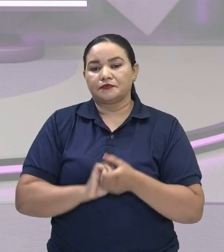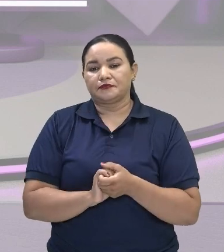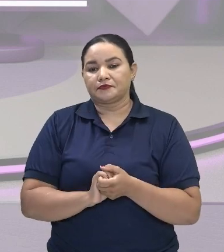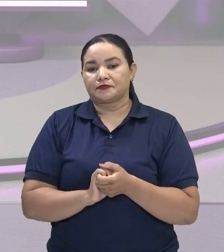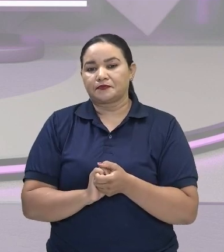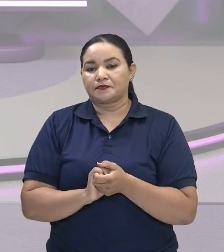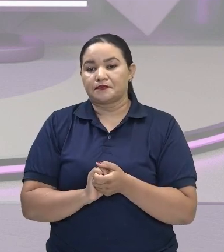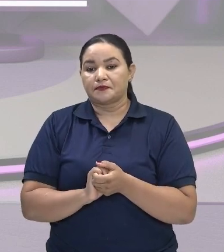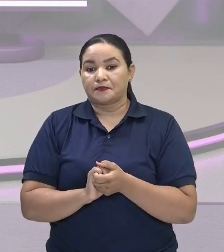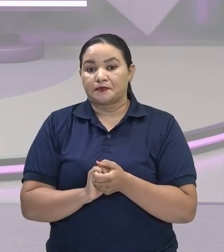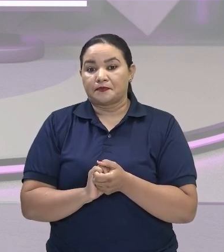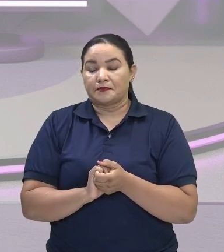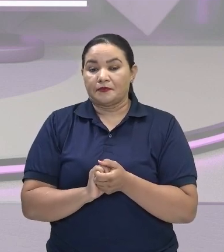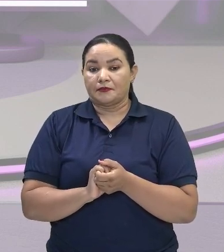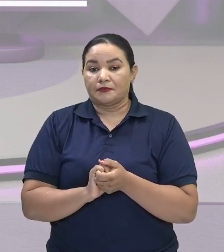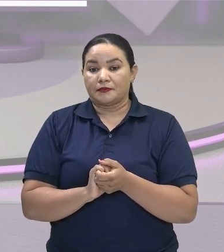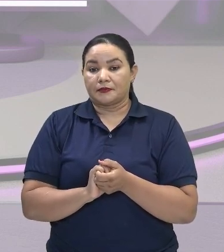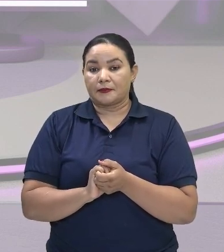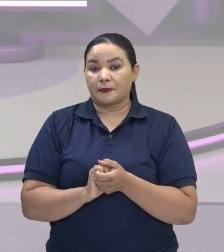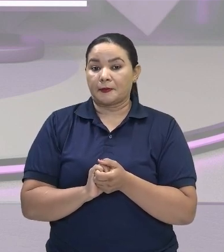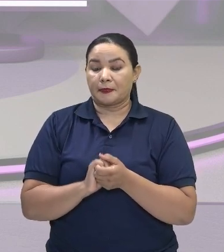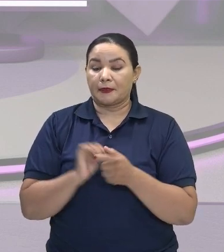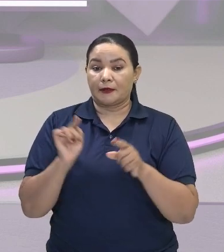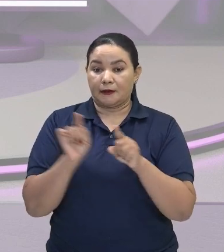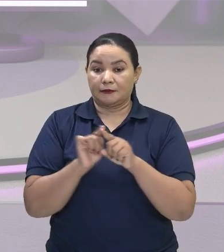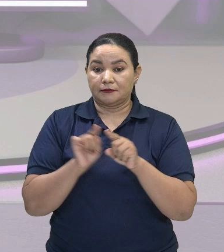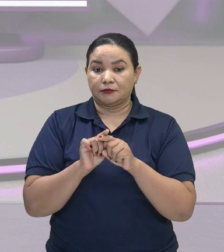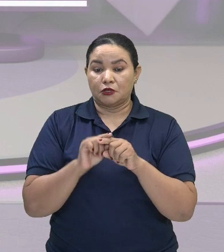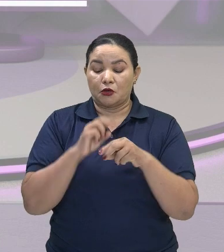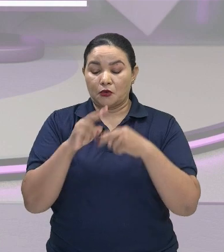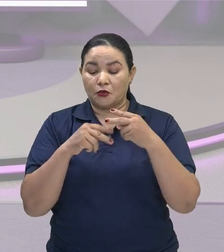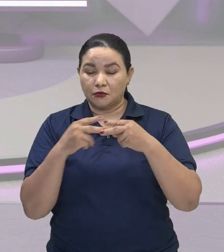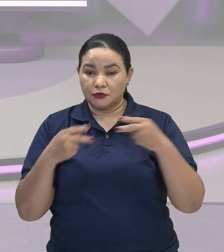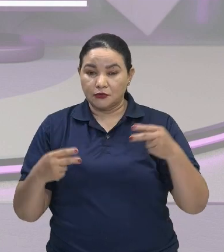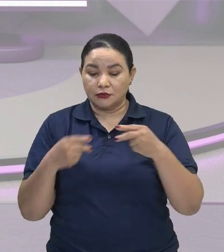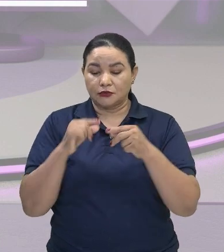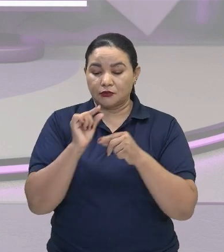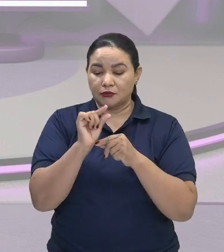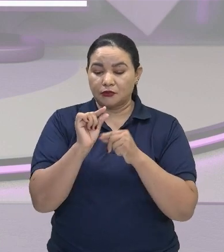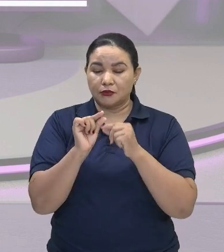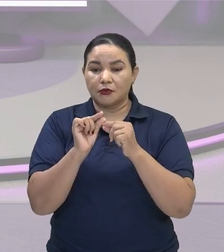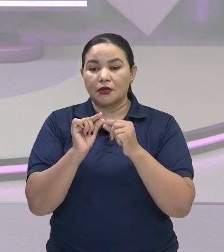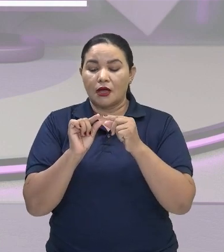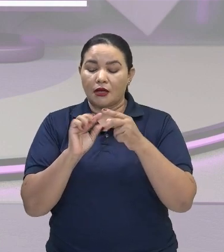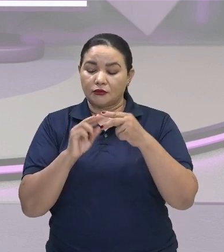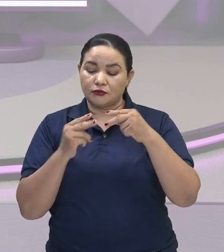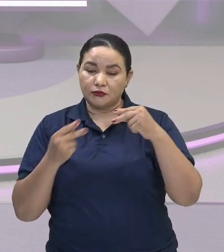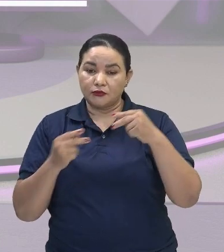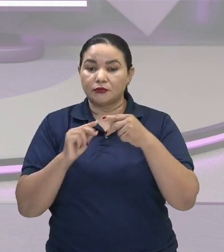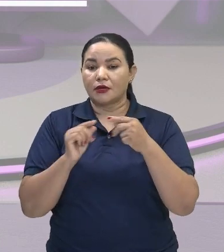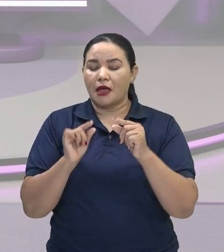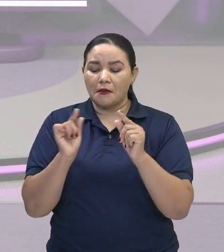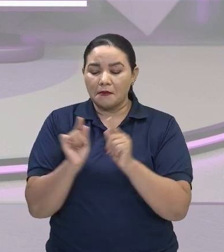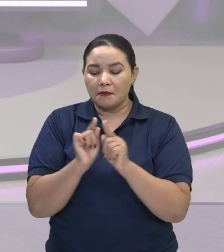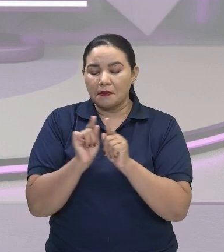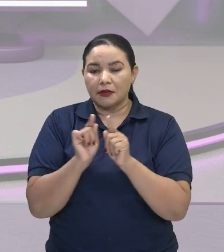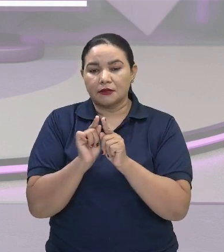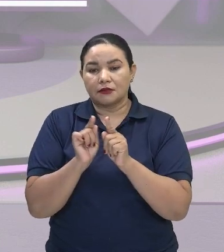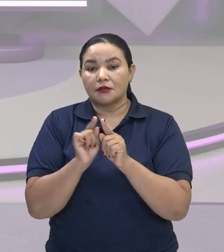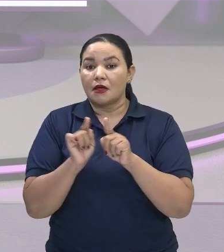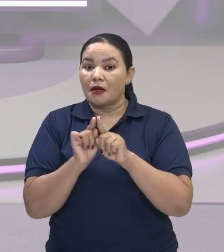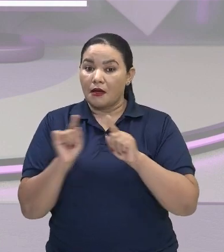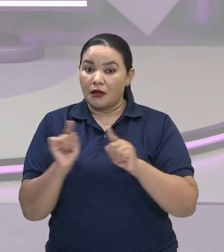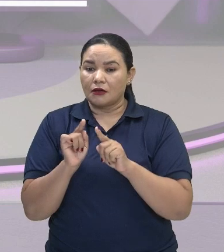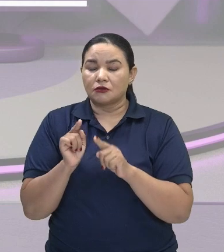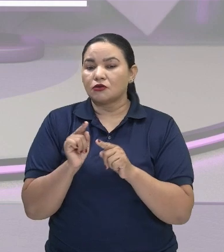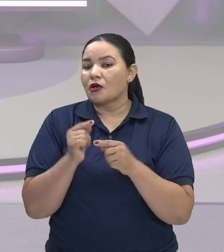os cromossomos, que formam os seres humanos. Tá bom? Então perceba, átomo é algo muito pequeno, né? E aí, como